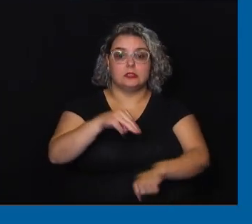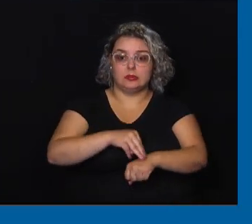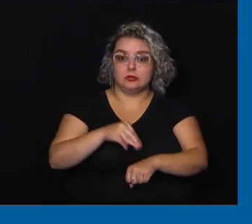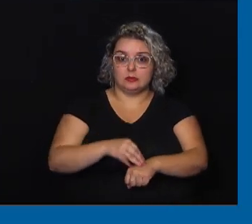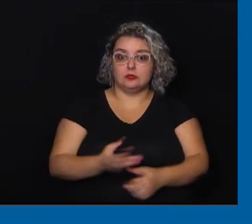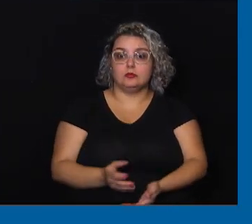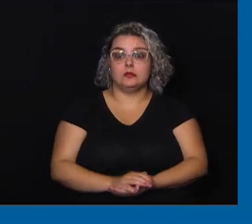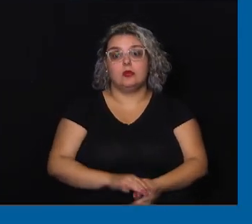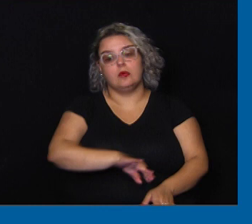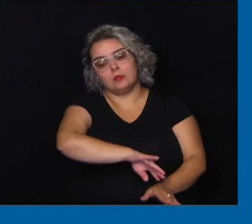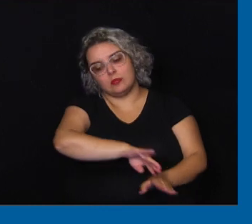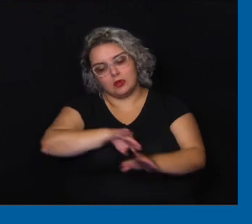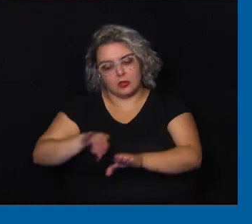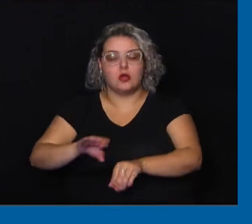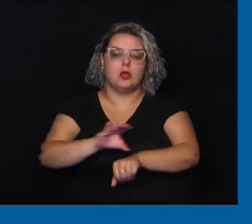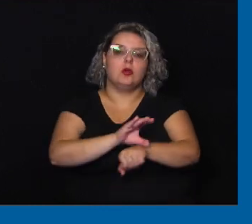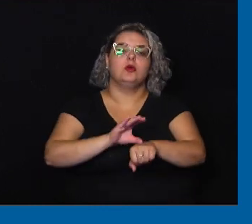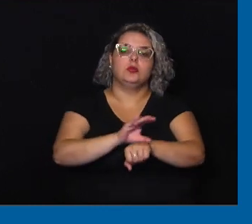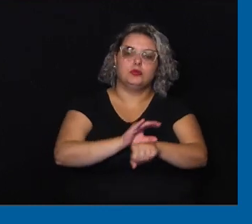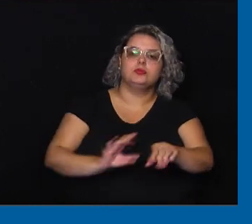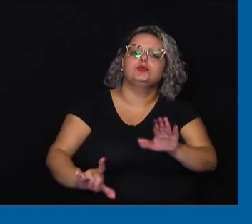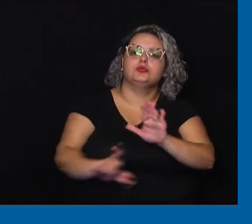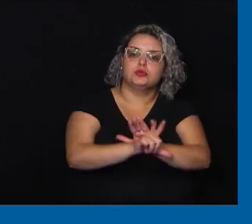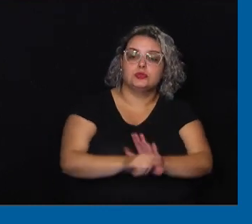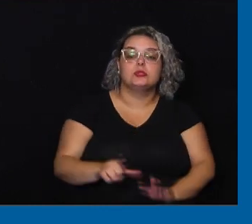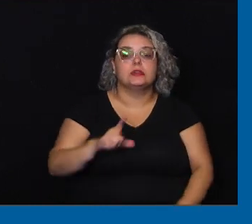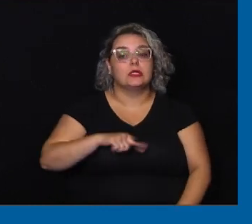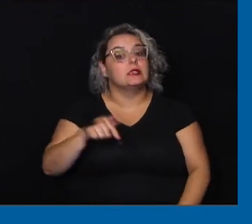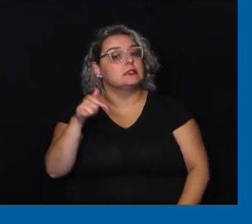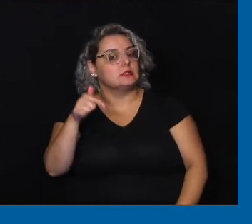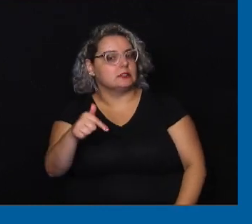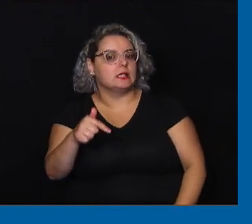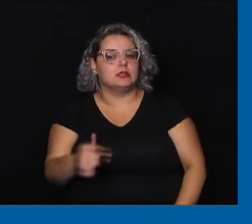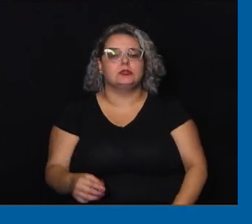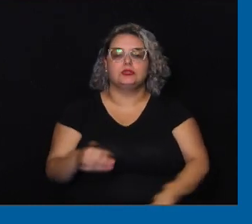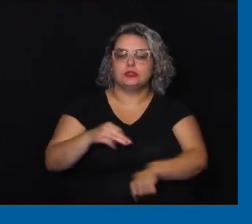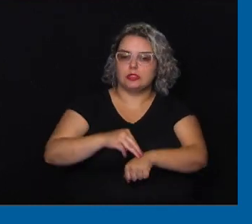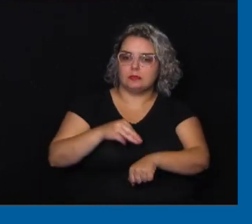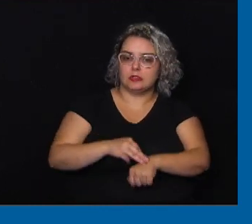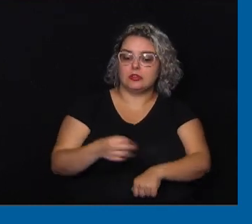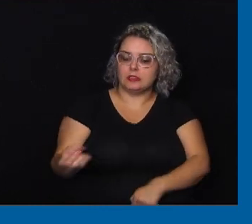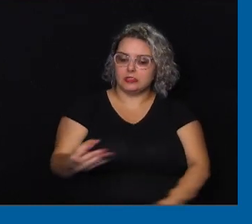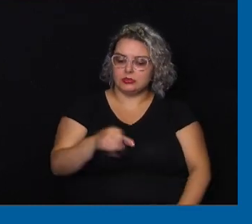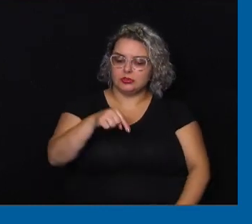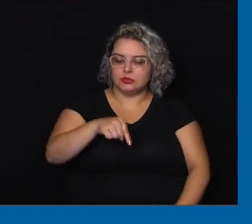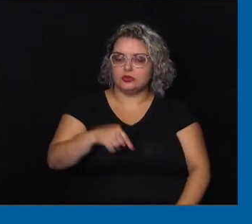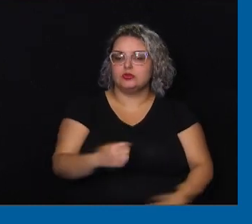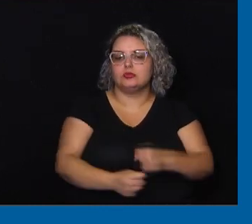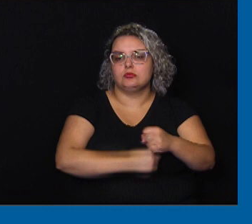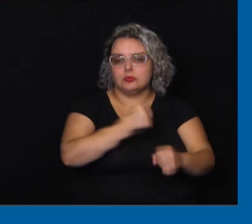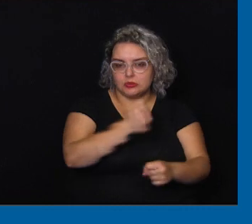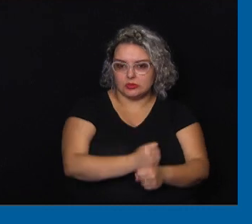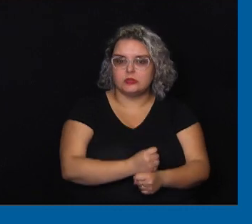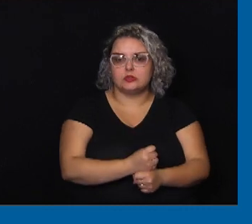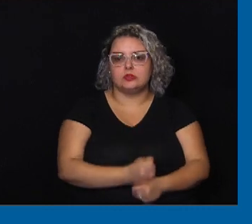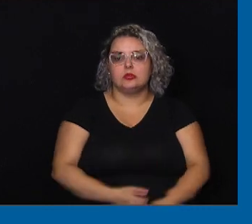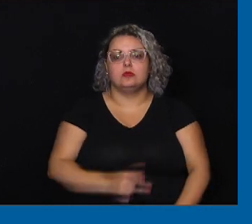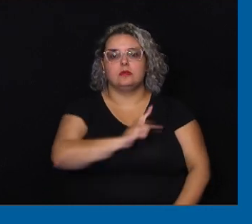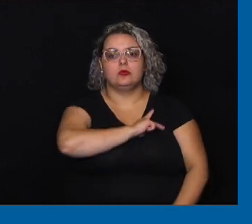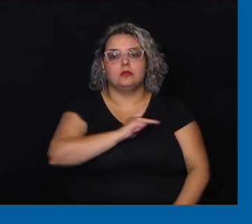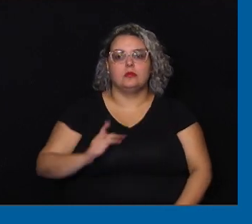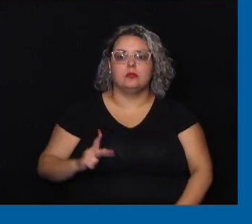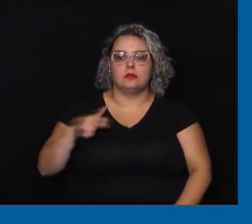de Constituição e Legalidade, que tem 7 membros, que neste novo biênio será presidida pelo vereador